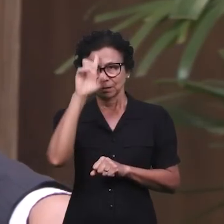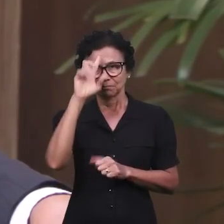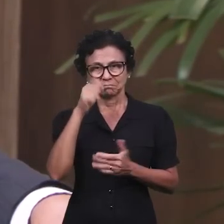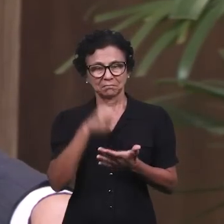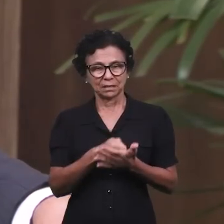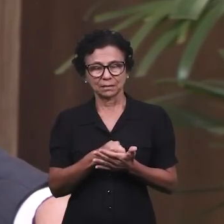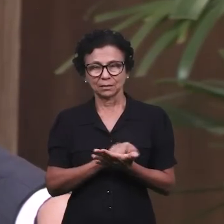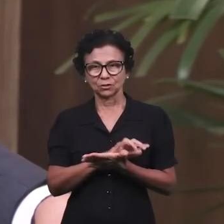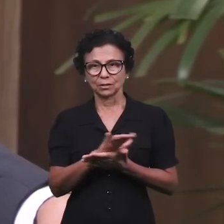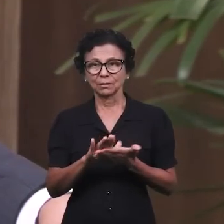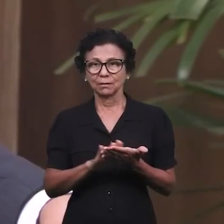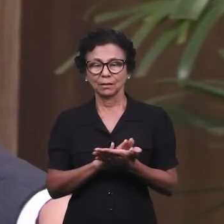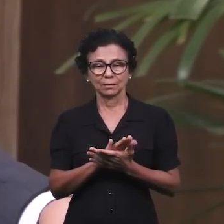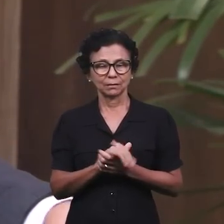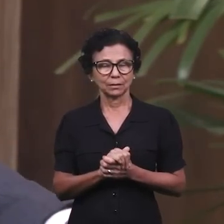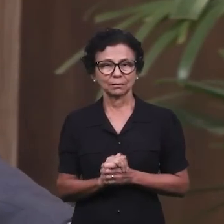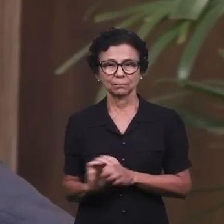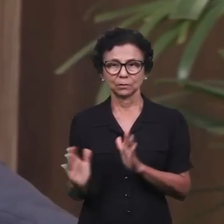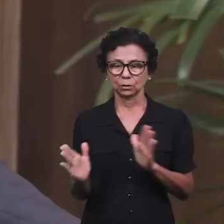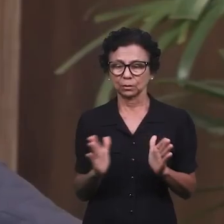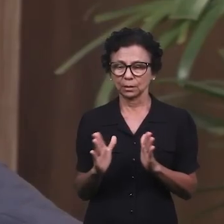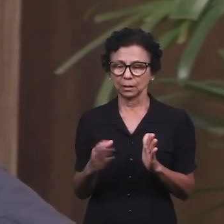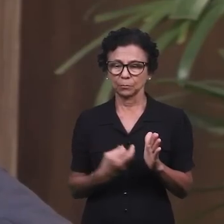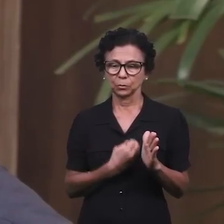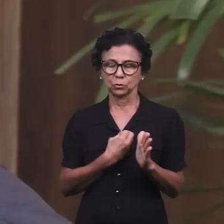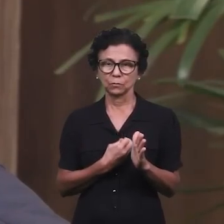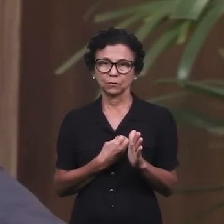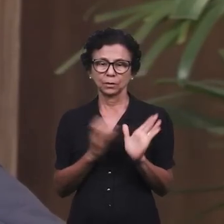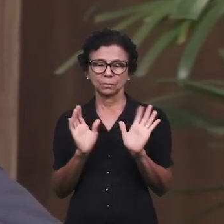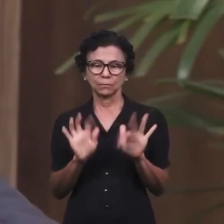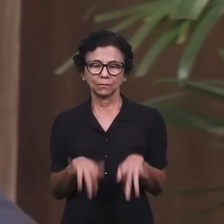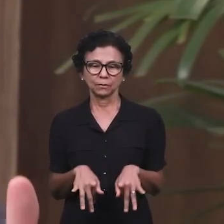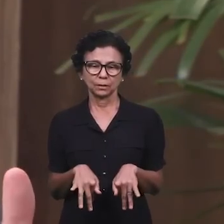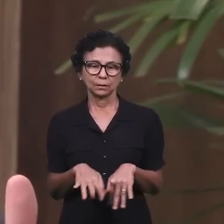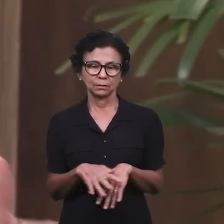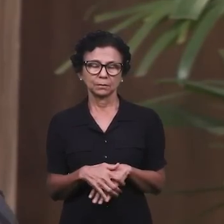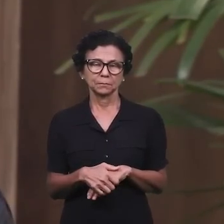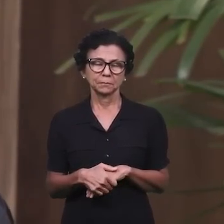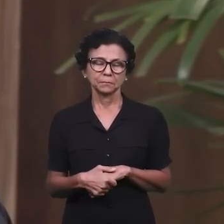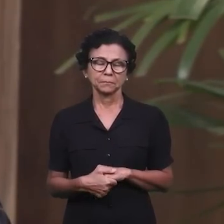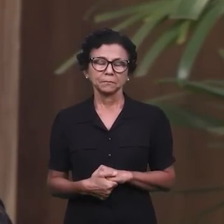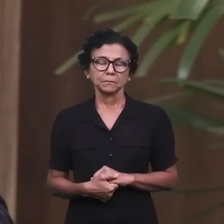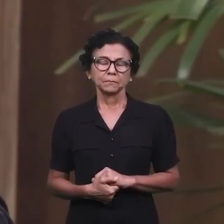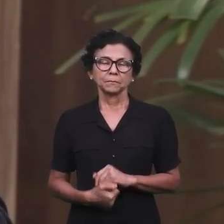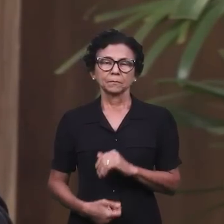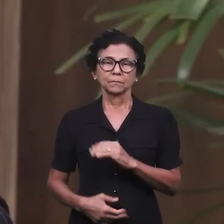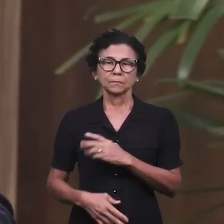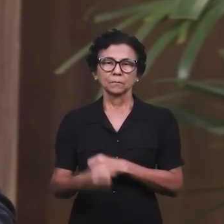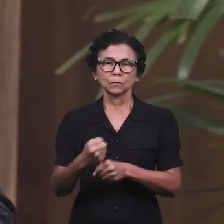à vida dele. O tempo dele ele foi esgotado. No ano